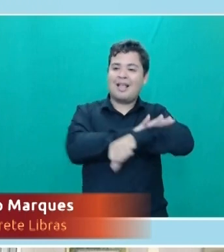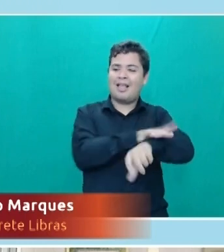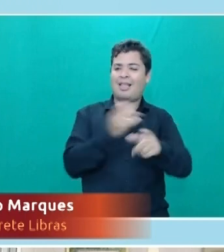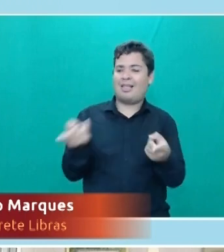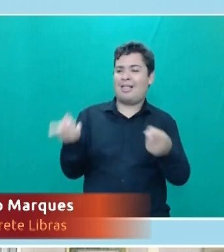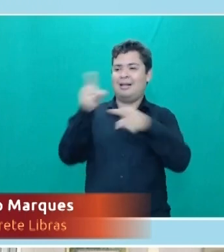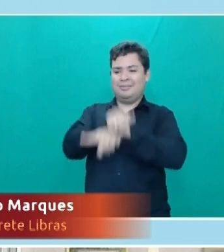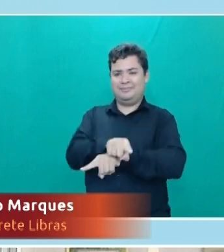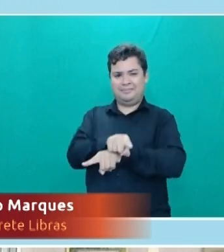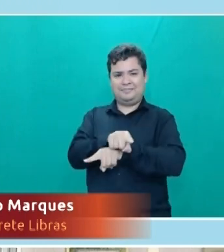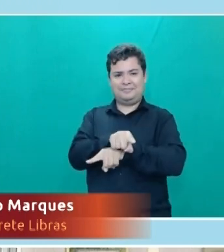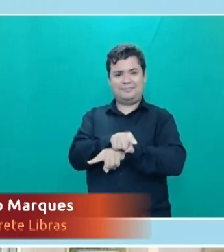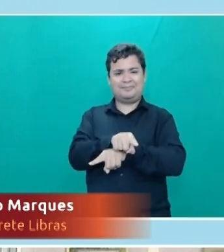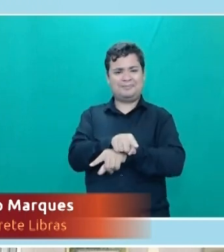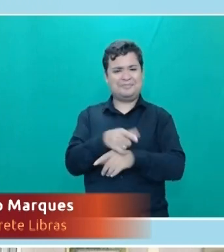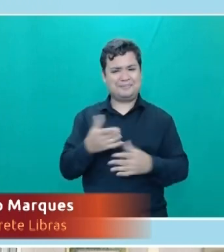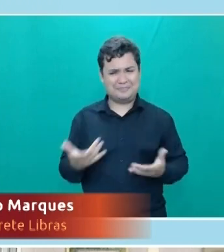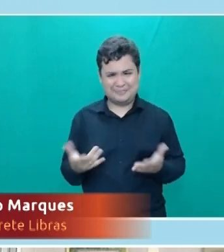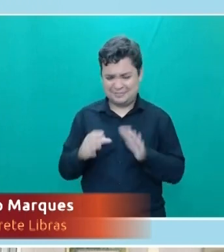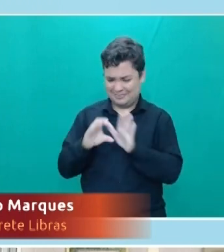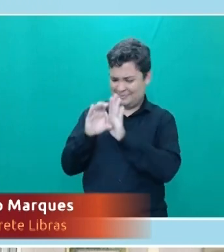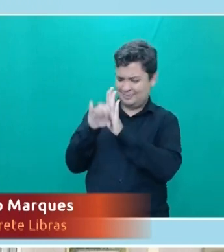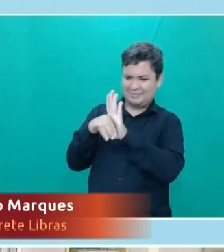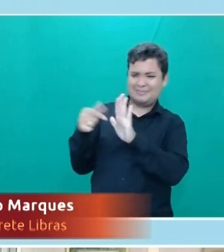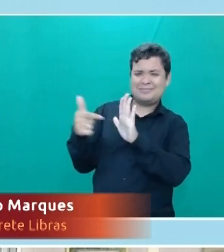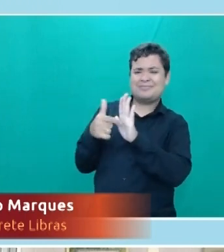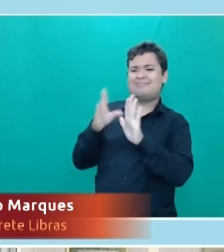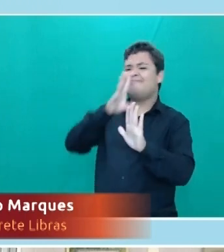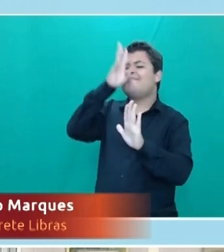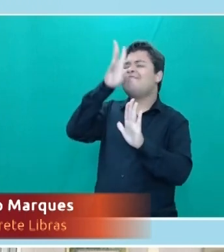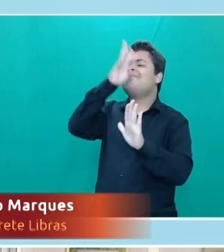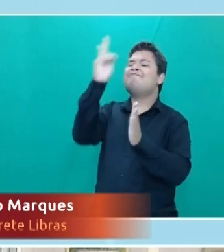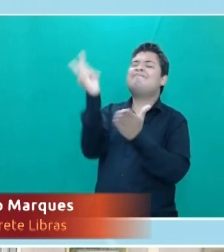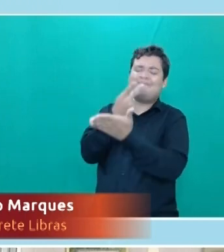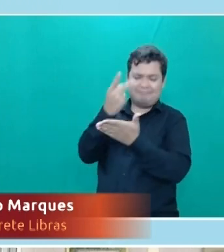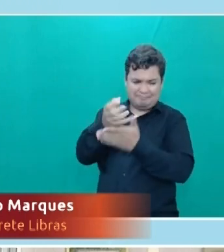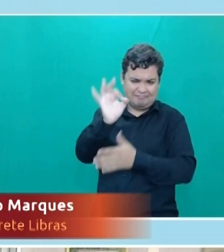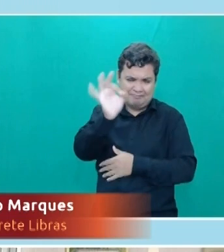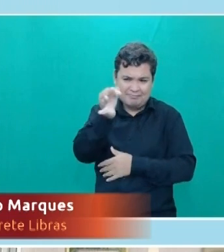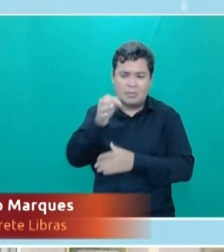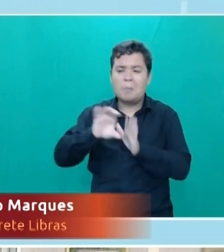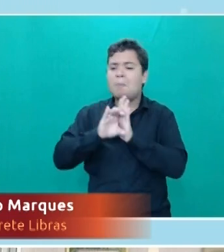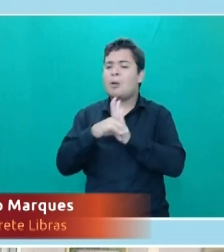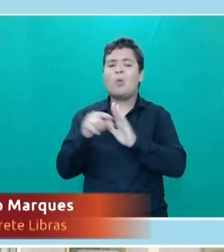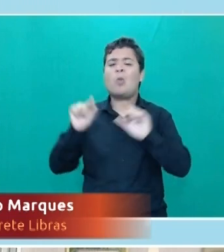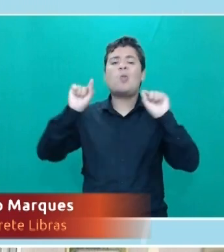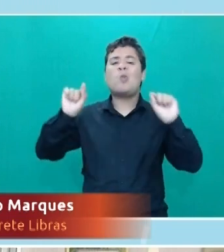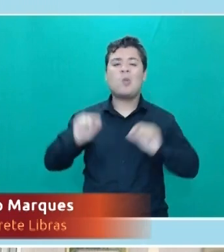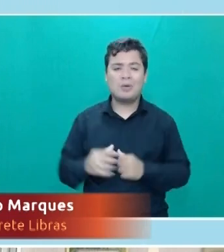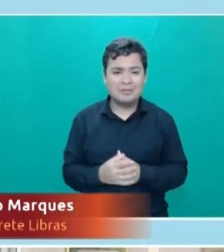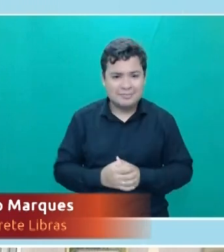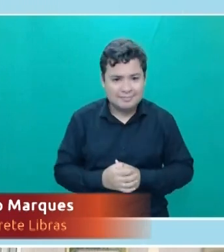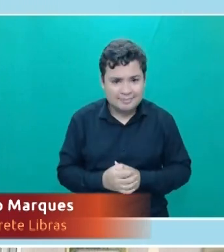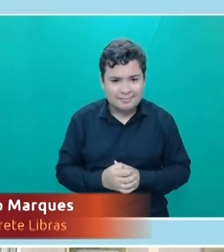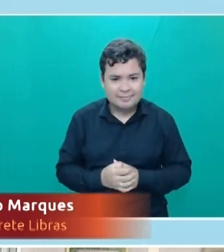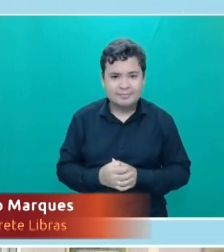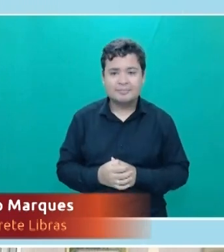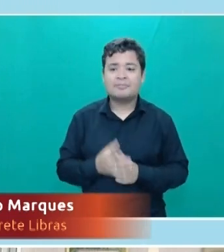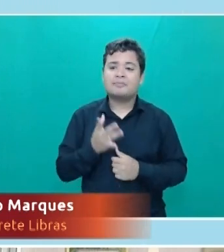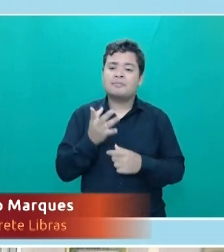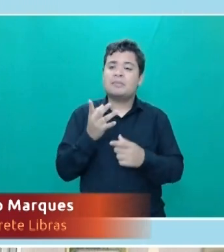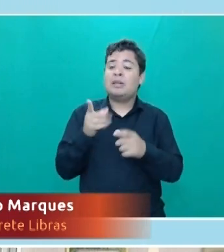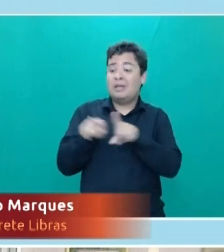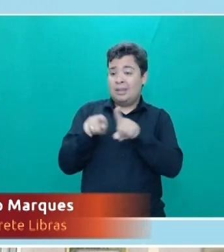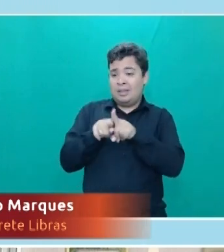o que esse conceito, né, errôneo traz aí as discussões, né? E por